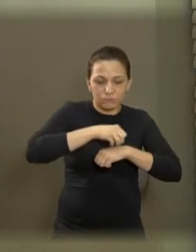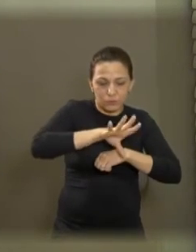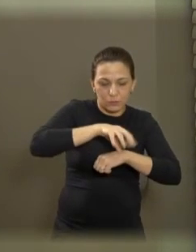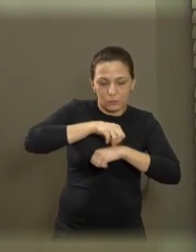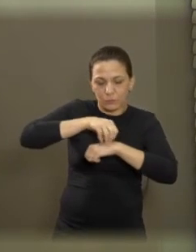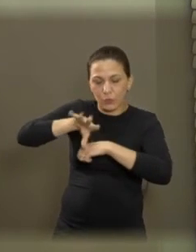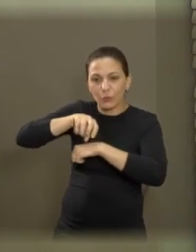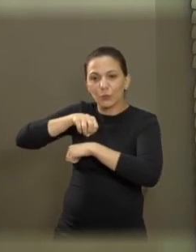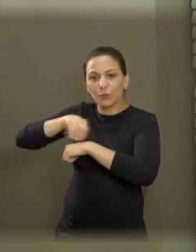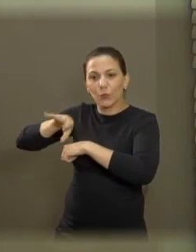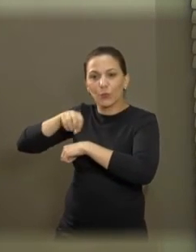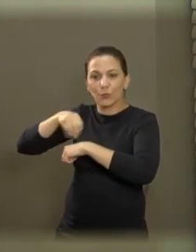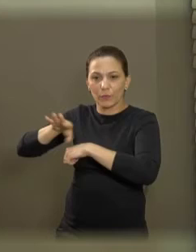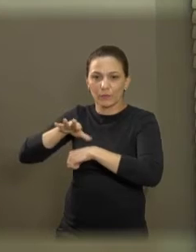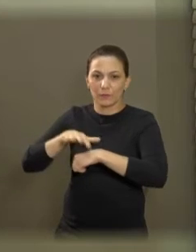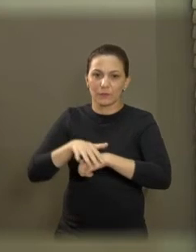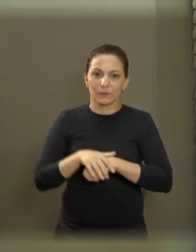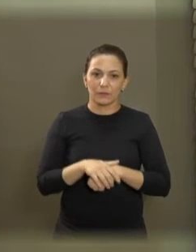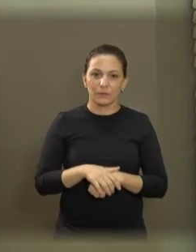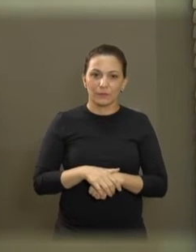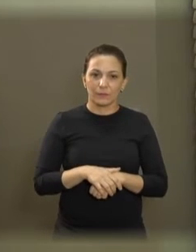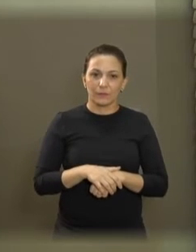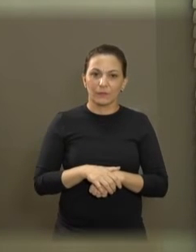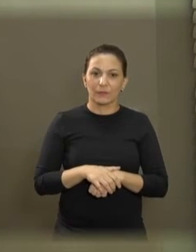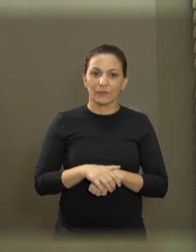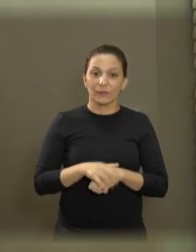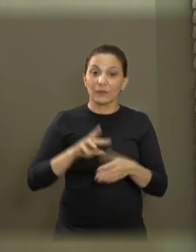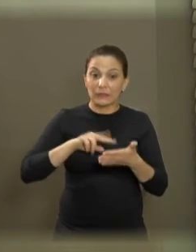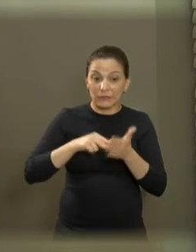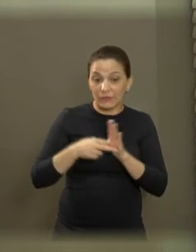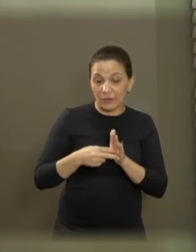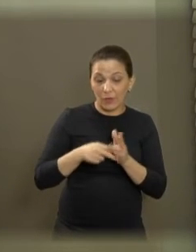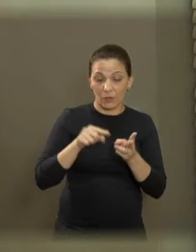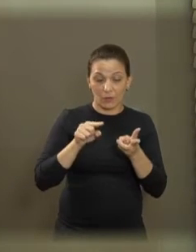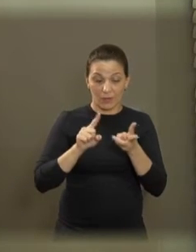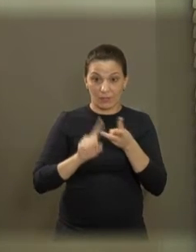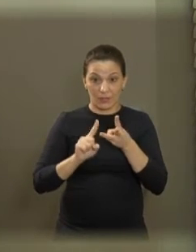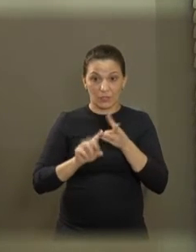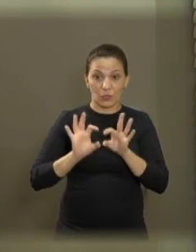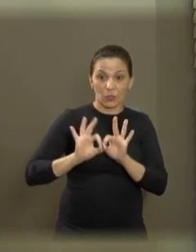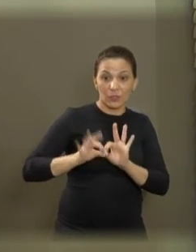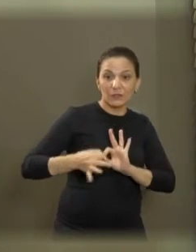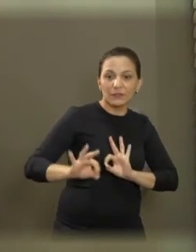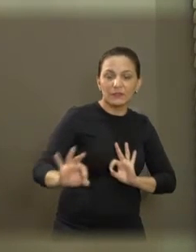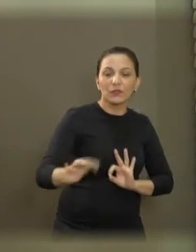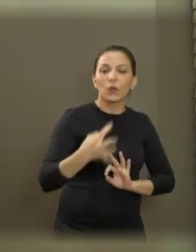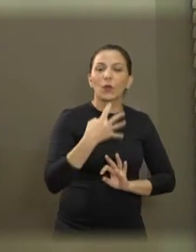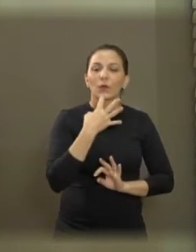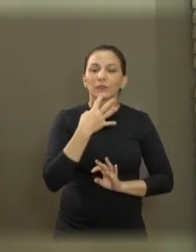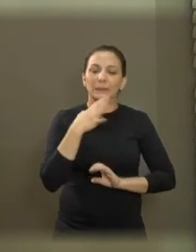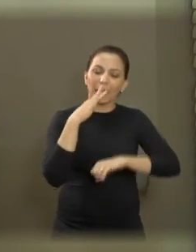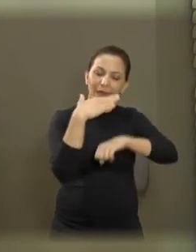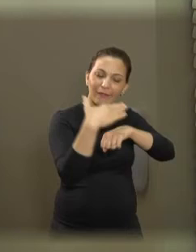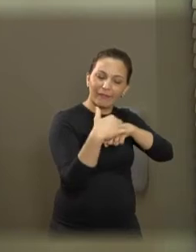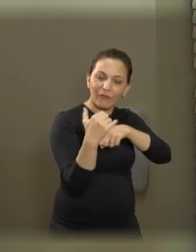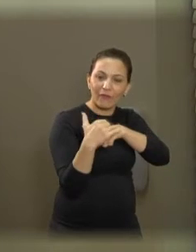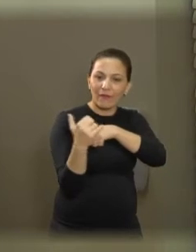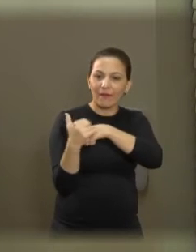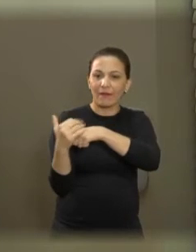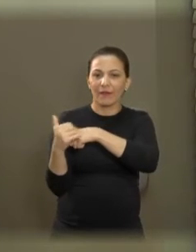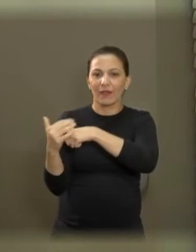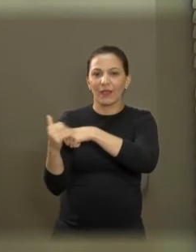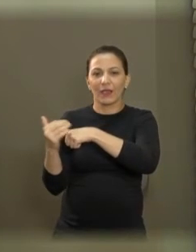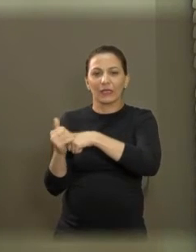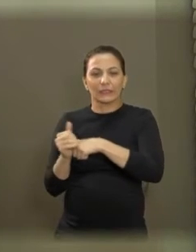todo esse seu trabalho. E isso é uma extensão. É uma extensão de conhecimento, é uma extensão de carinho, é uma extensão